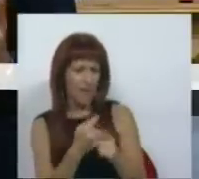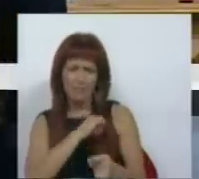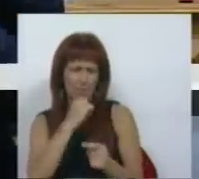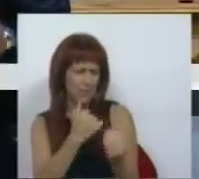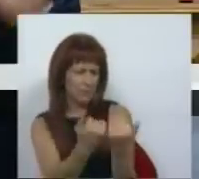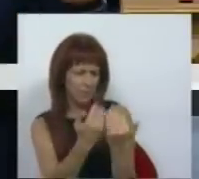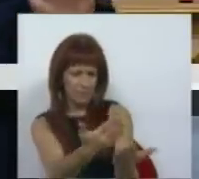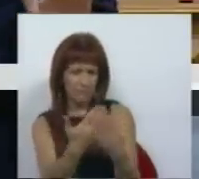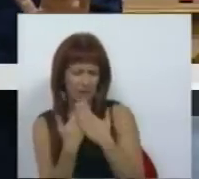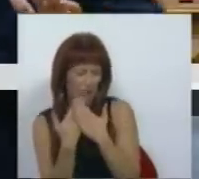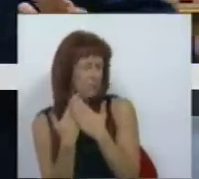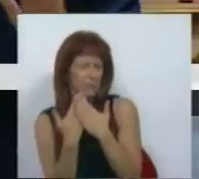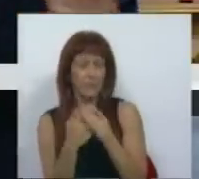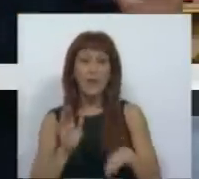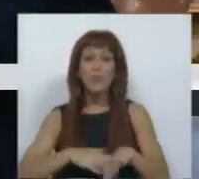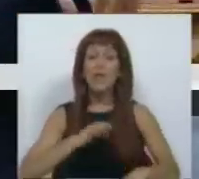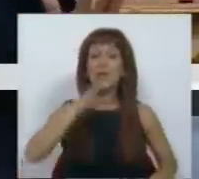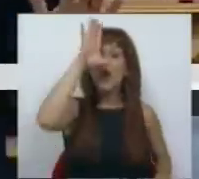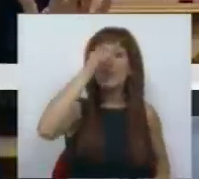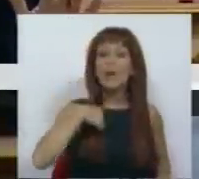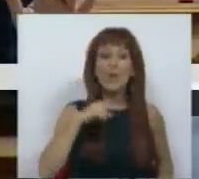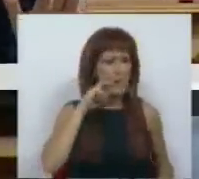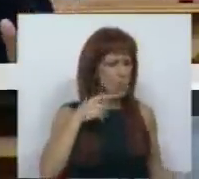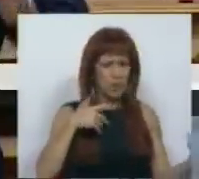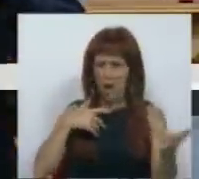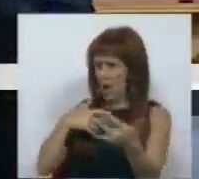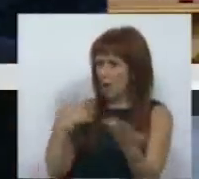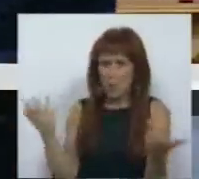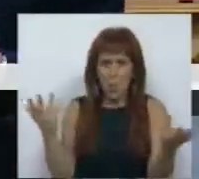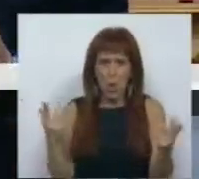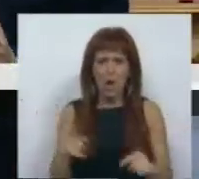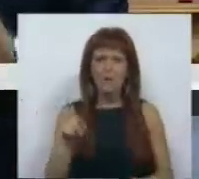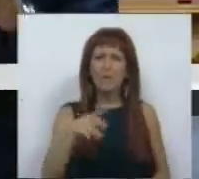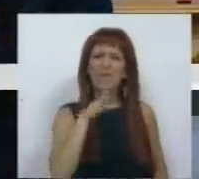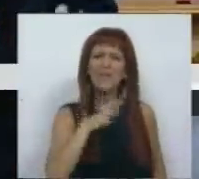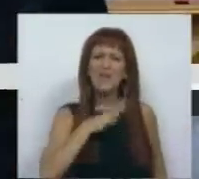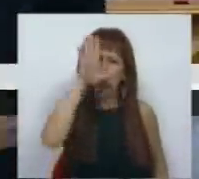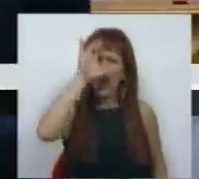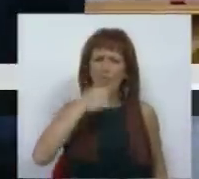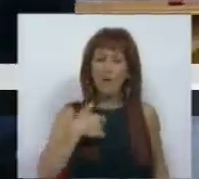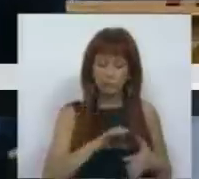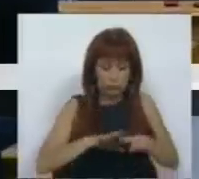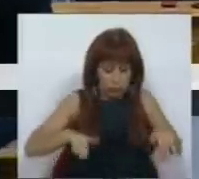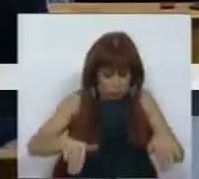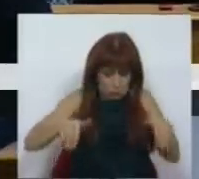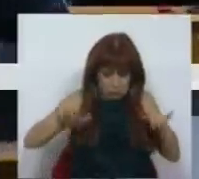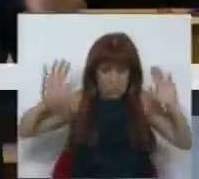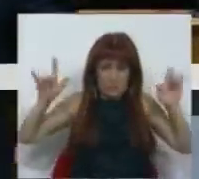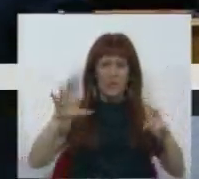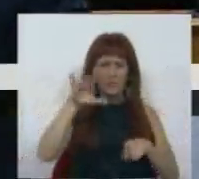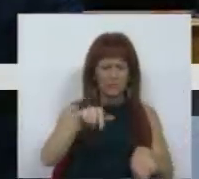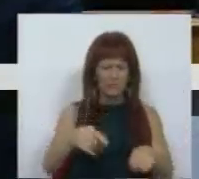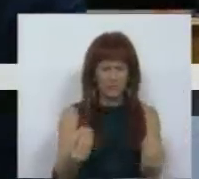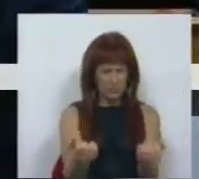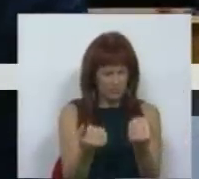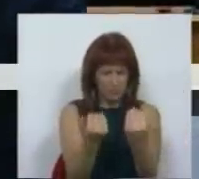permanente. E por isso, Sr. Primeiro-Ministro, ninguém está seguro. Diz-nos, além disso, que o Governo nada tem que ver com isto. Não